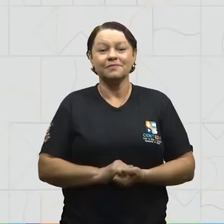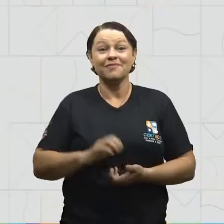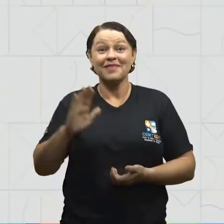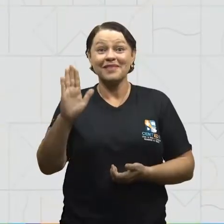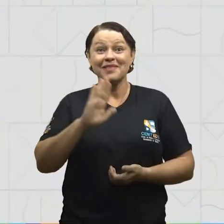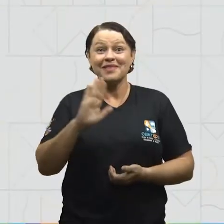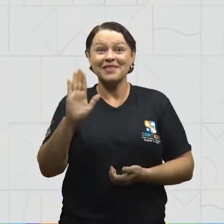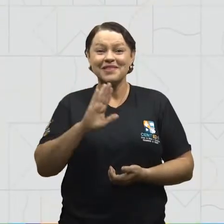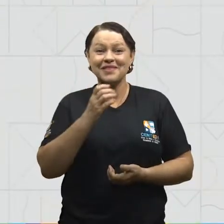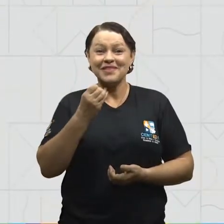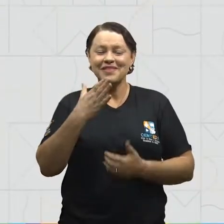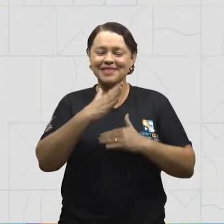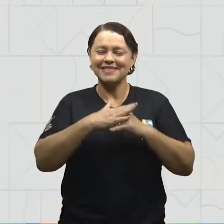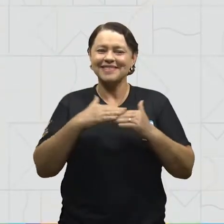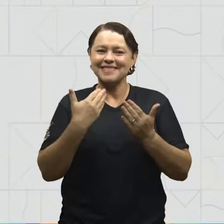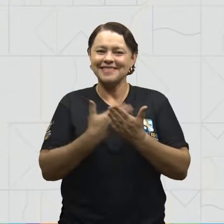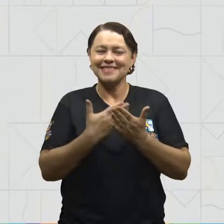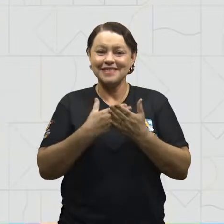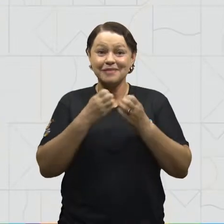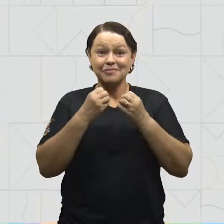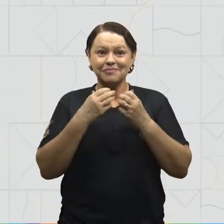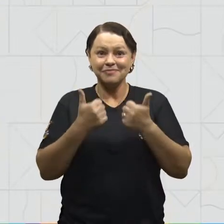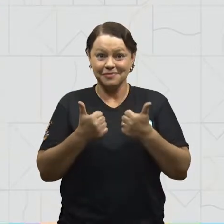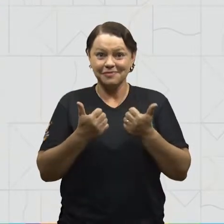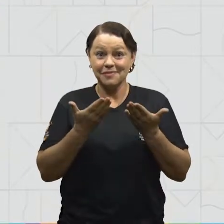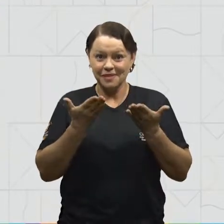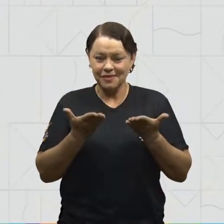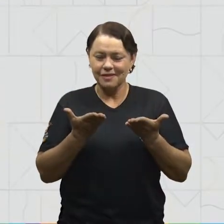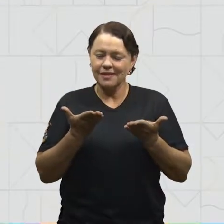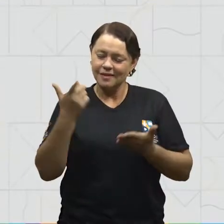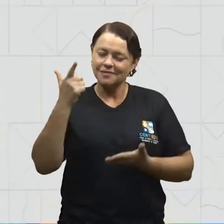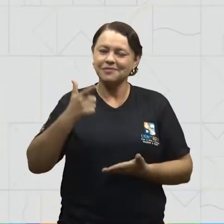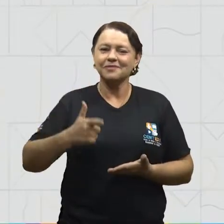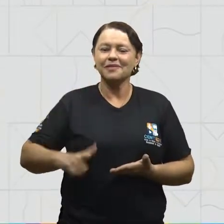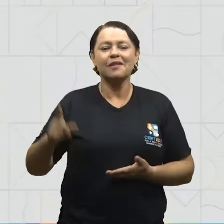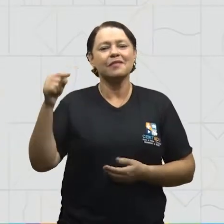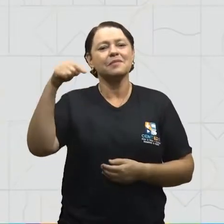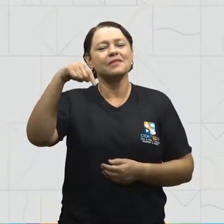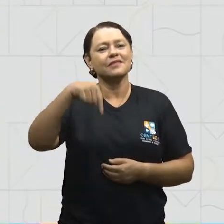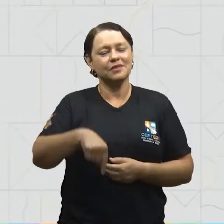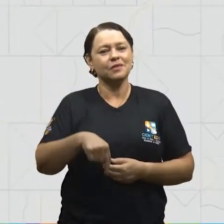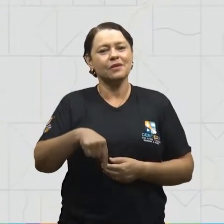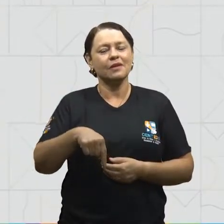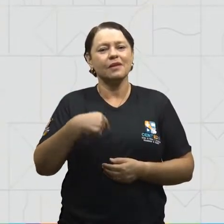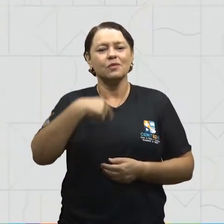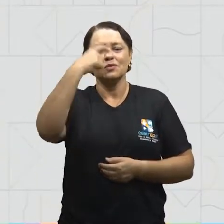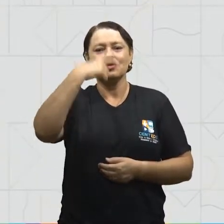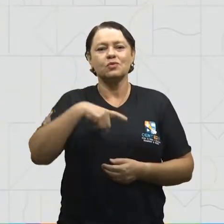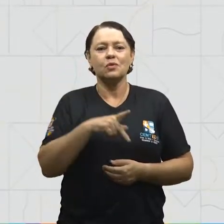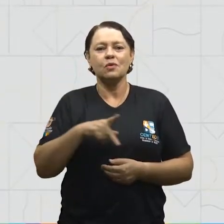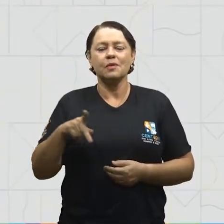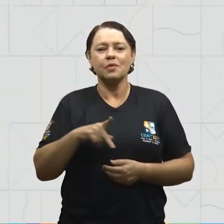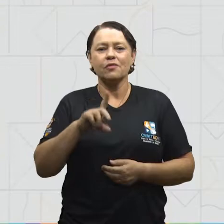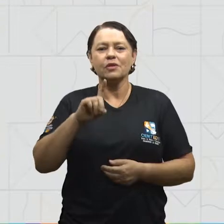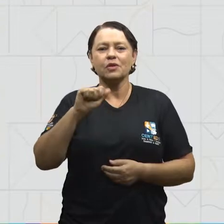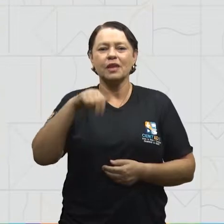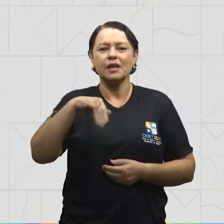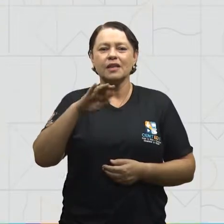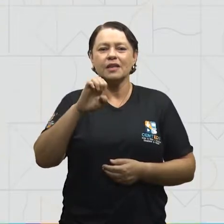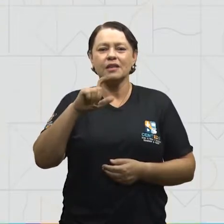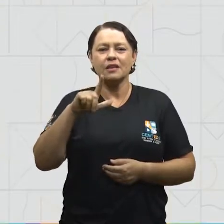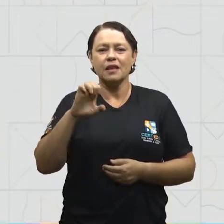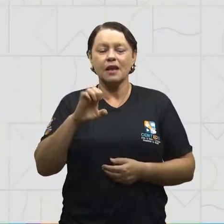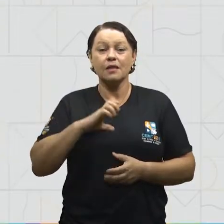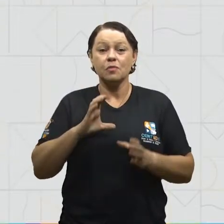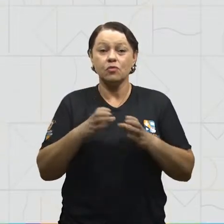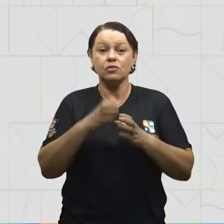Oi, oi, querido estudante, tudo bem com você? Novamente estou por aqui. Sou a professora Daniele Nunes e